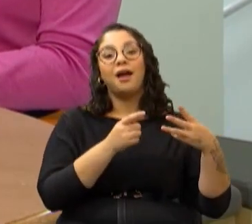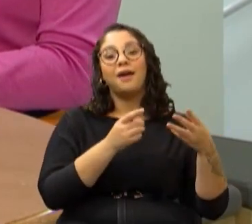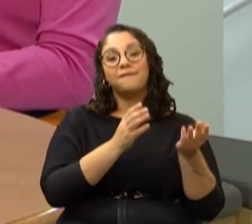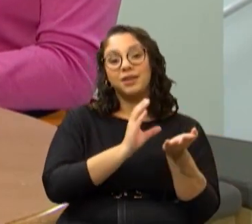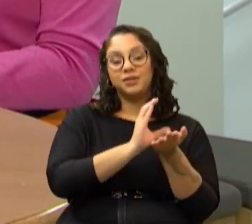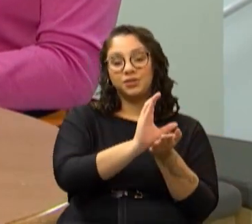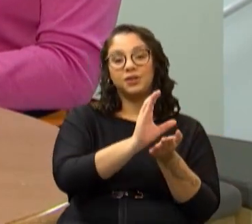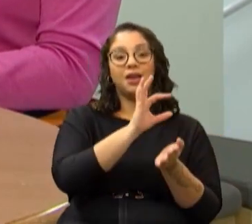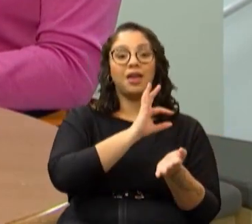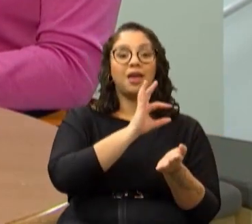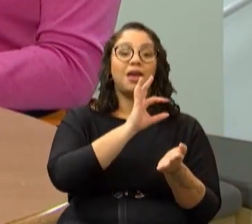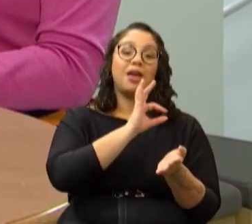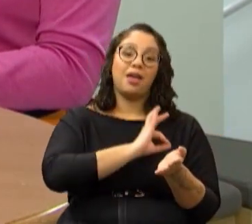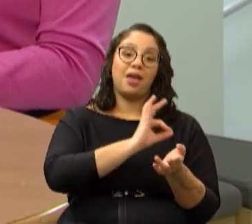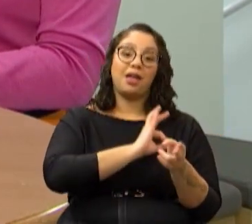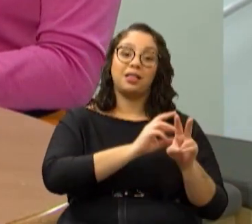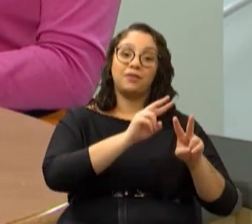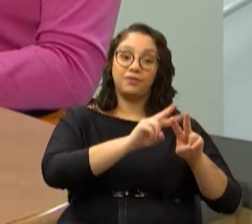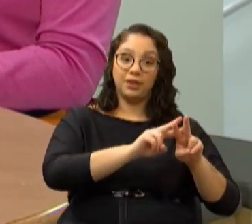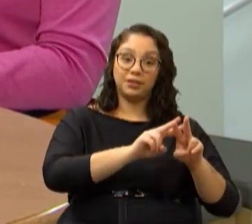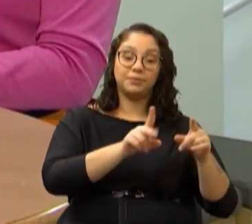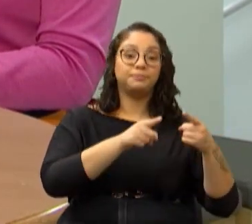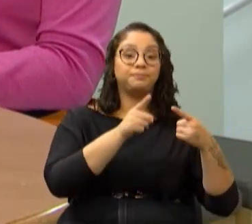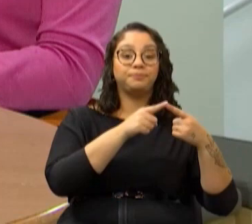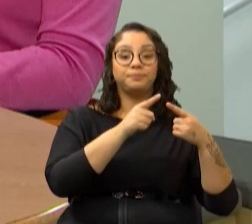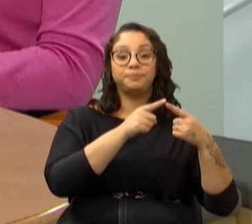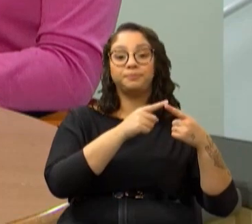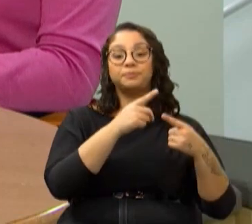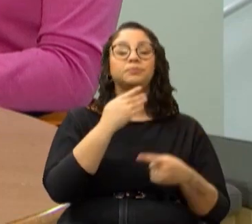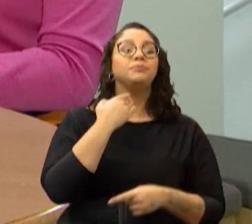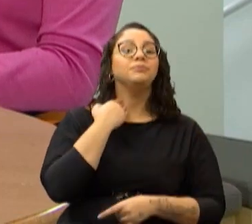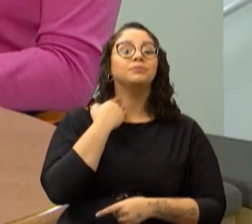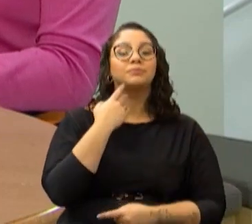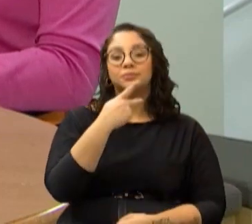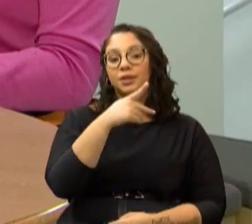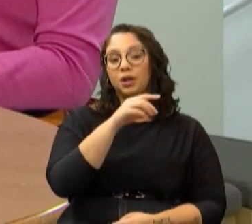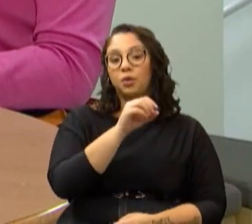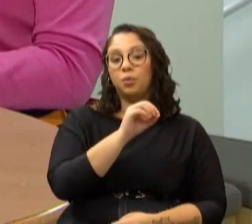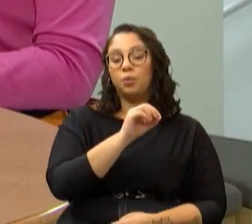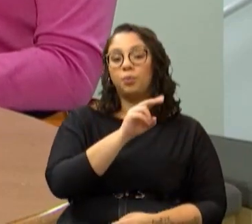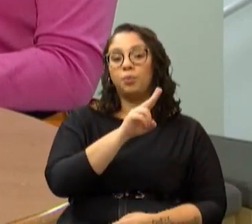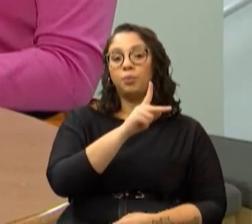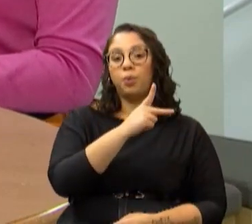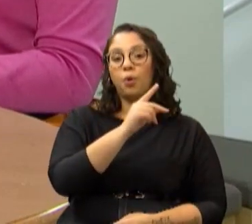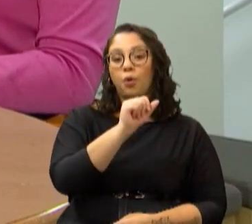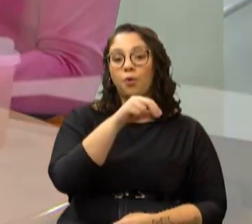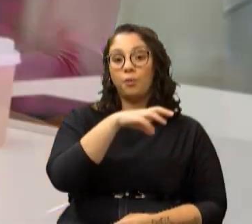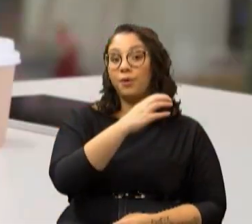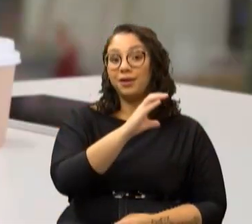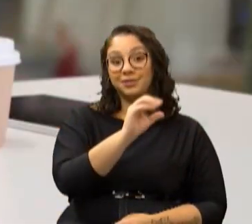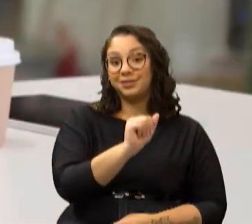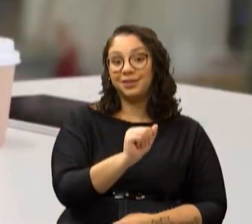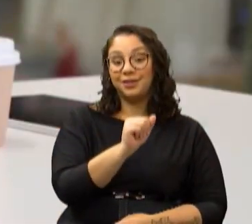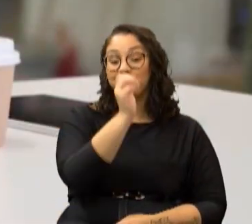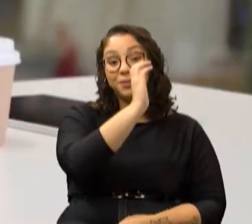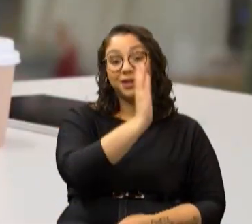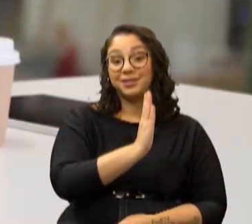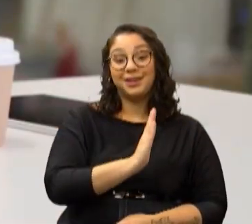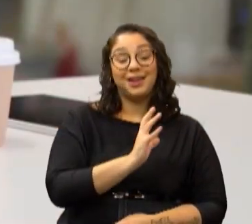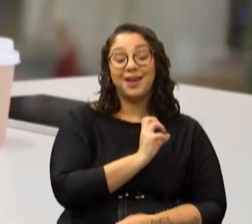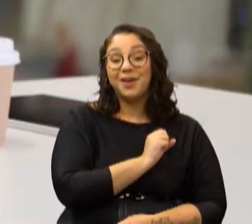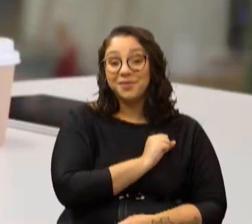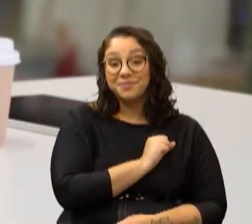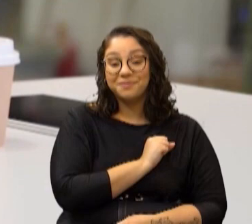opções referentes à renda fixa. A mais tradicional que nós temos é a poupança, porque a poupança ela é o xodó